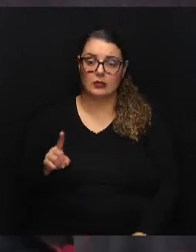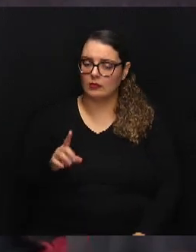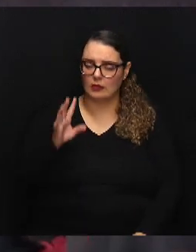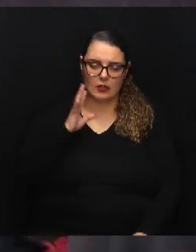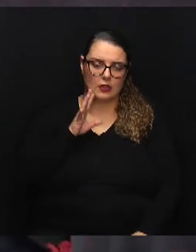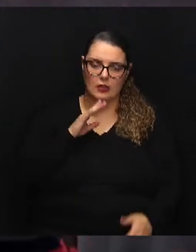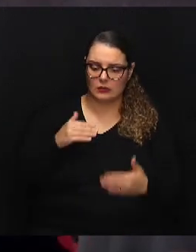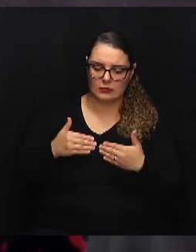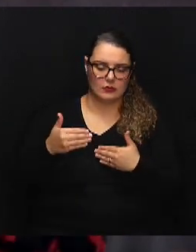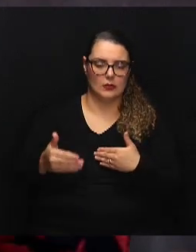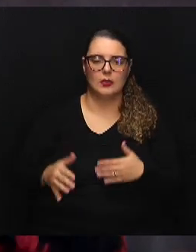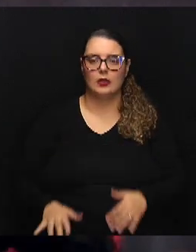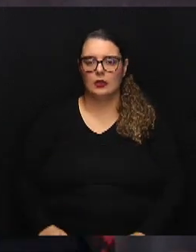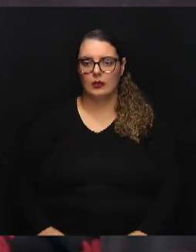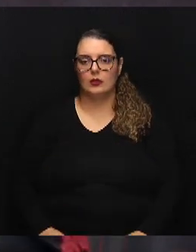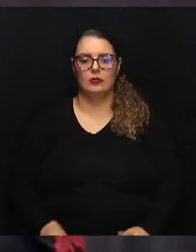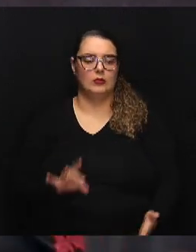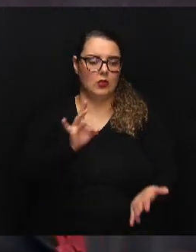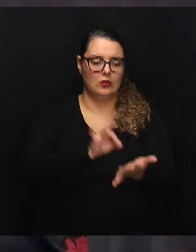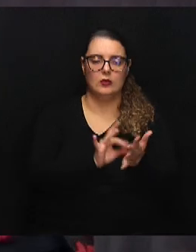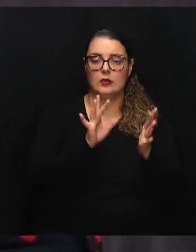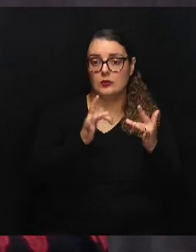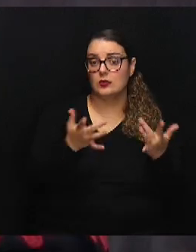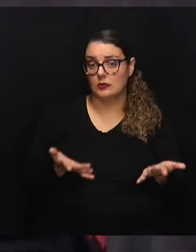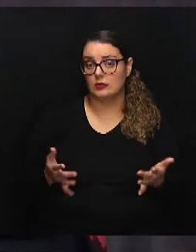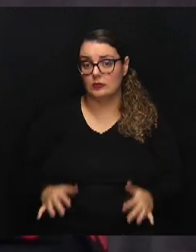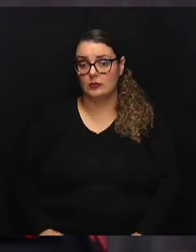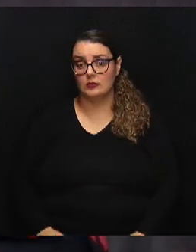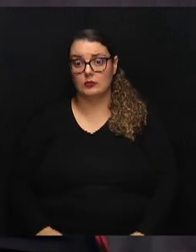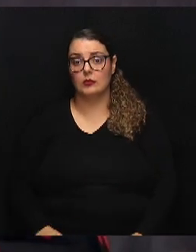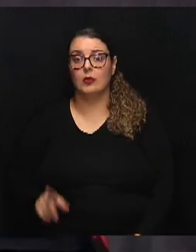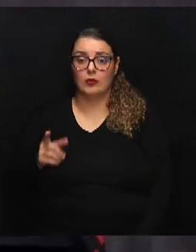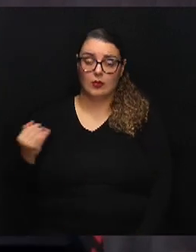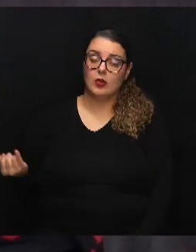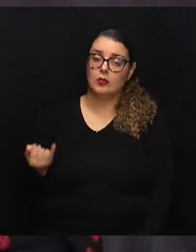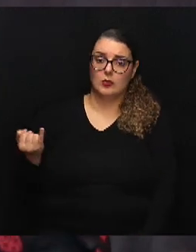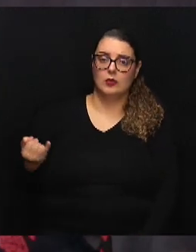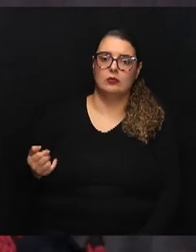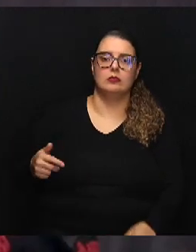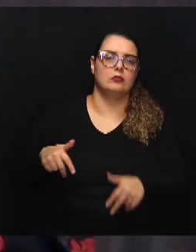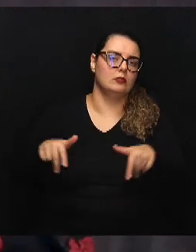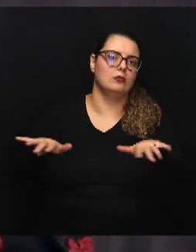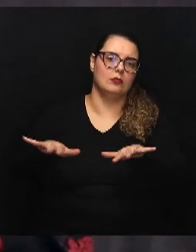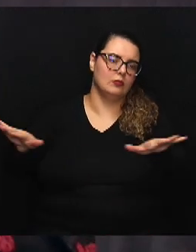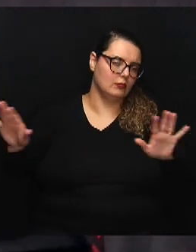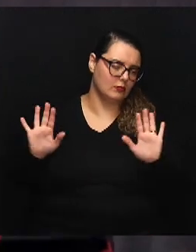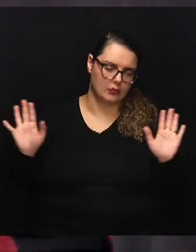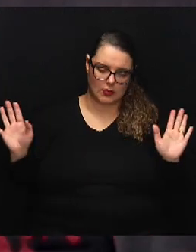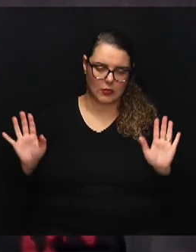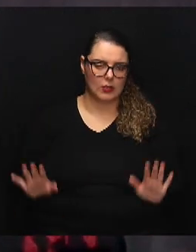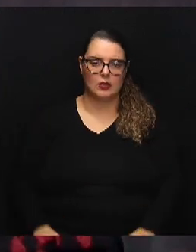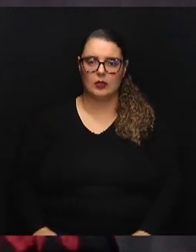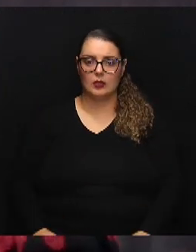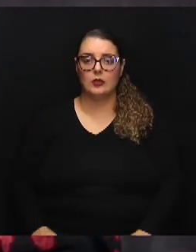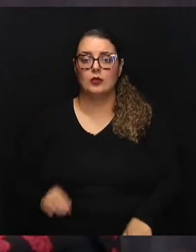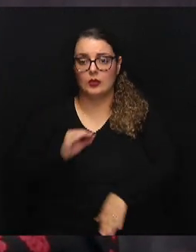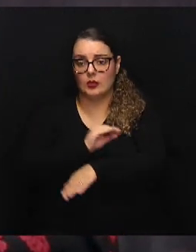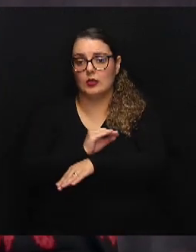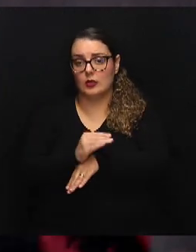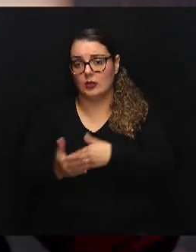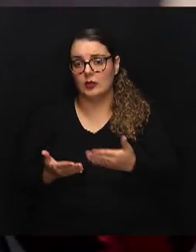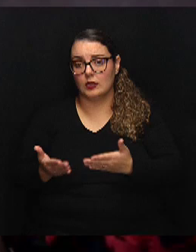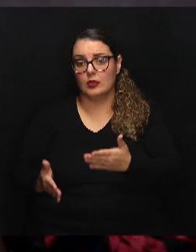ou parte para uma oficialização do namoro, enfim, ou é importante que cada um busque o seu caminho e cuide disso,